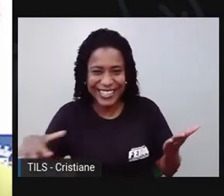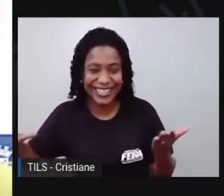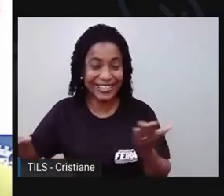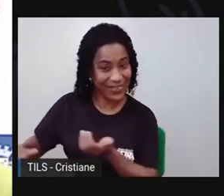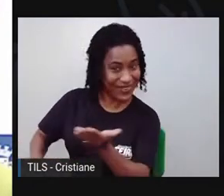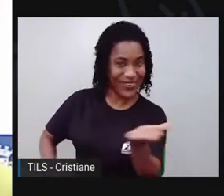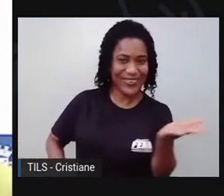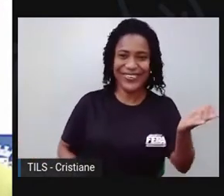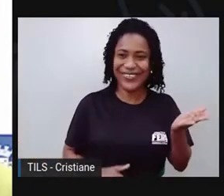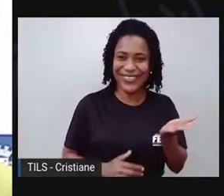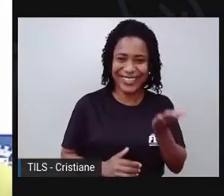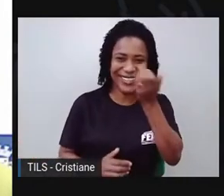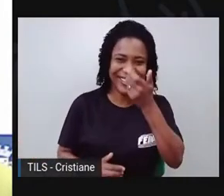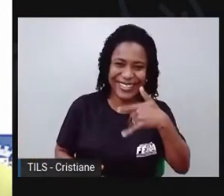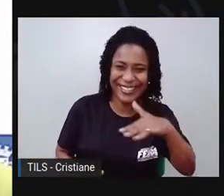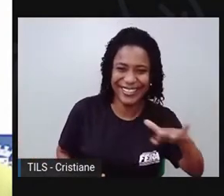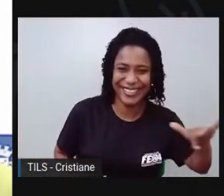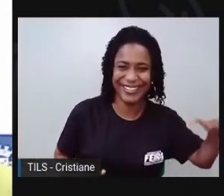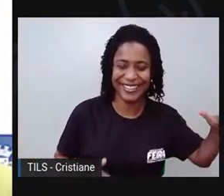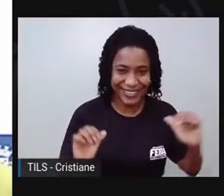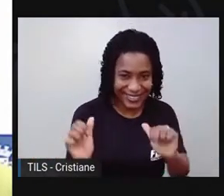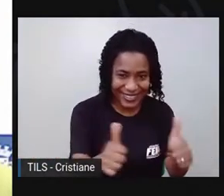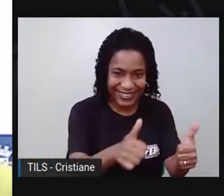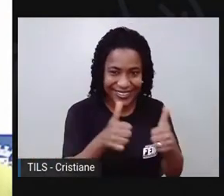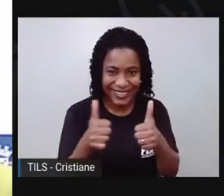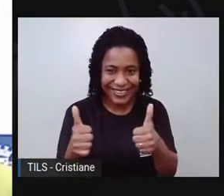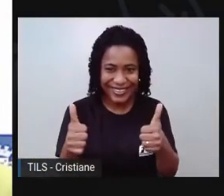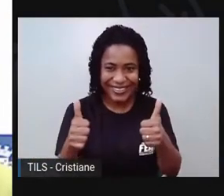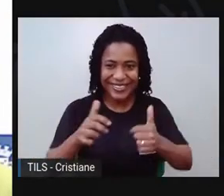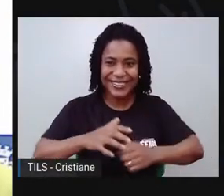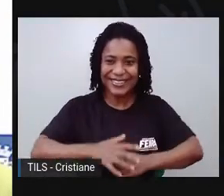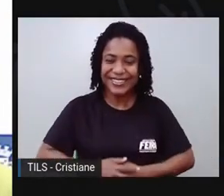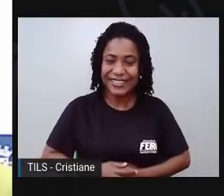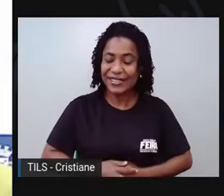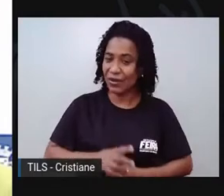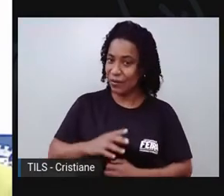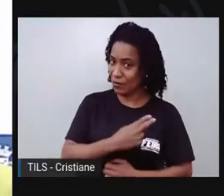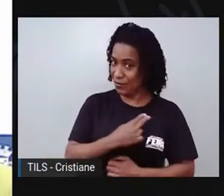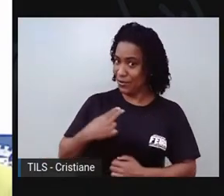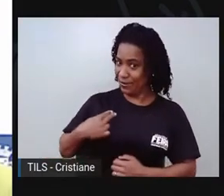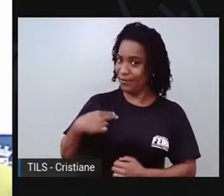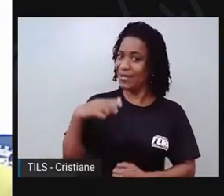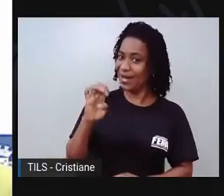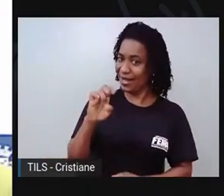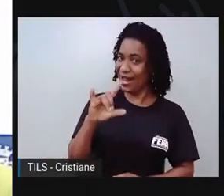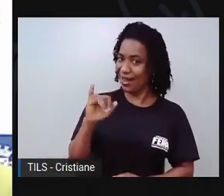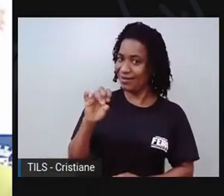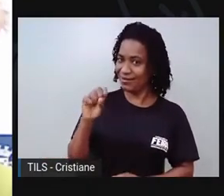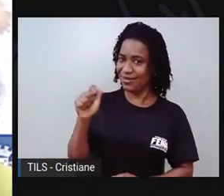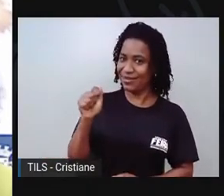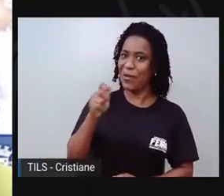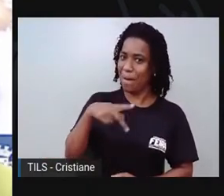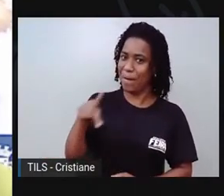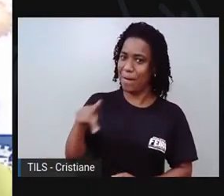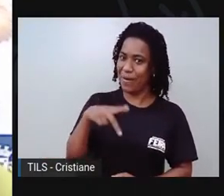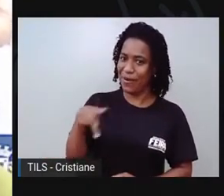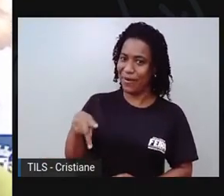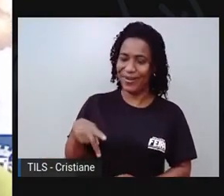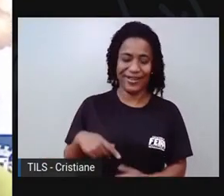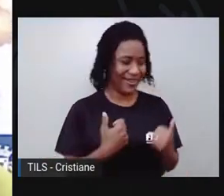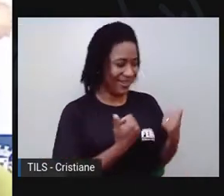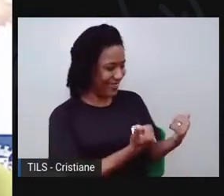Olá, pessoal! Olha só, eu sou a Proelisa e olha quem está com a gente hoje. Eu sou